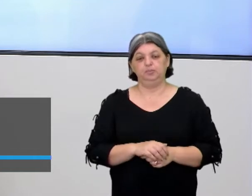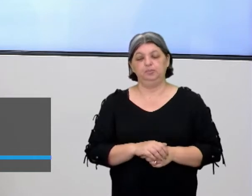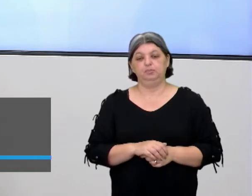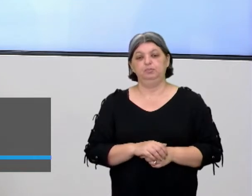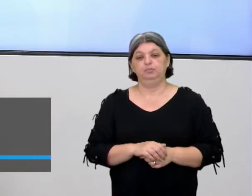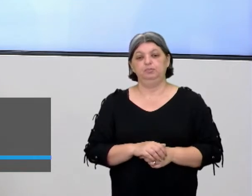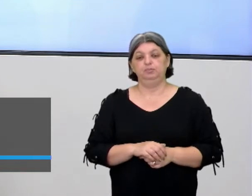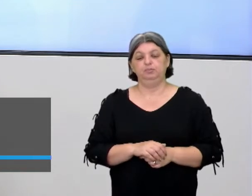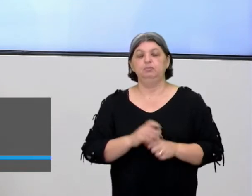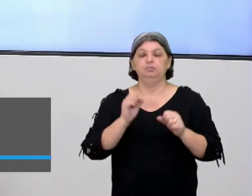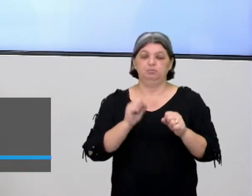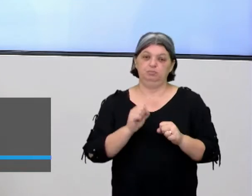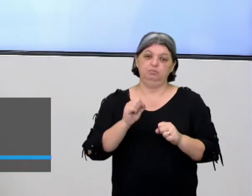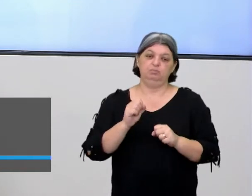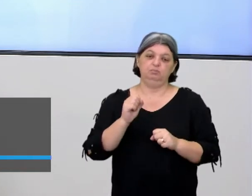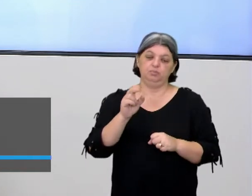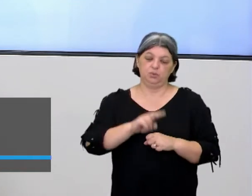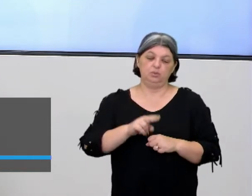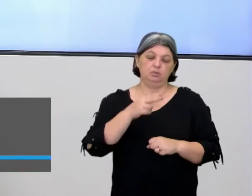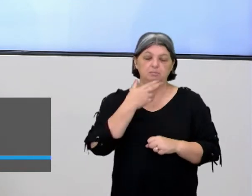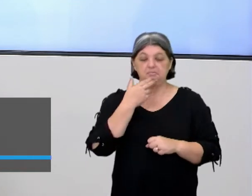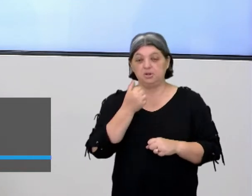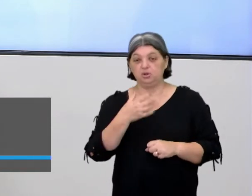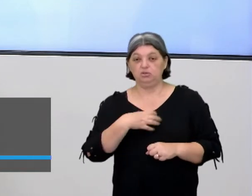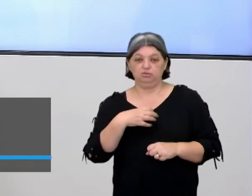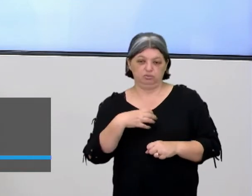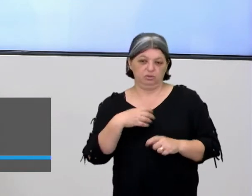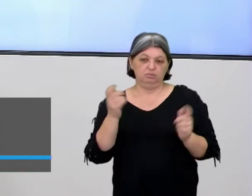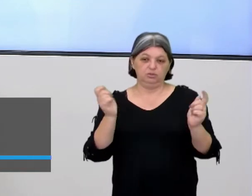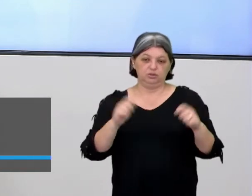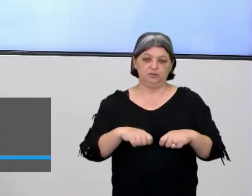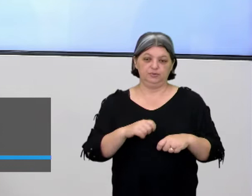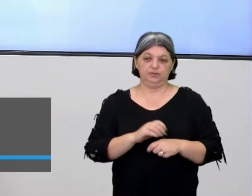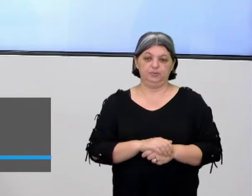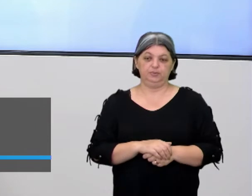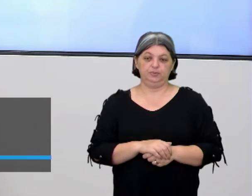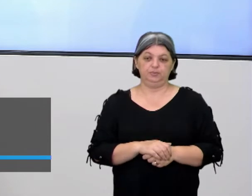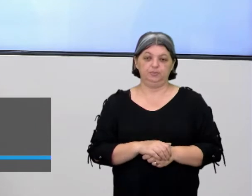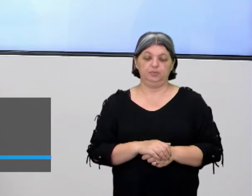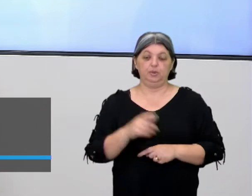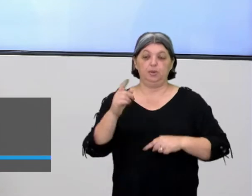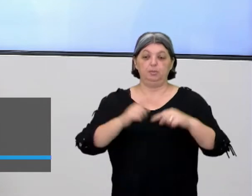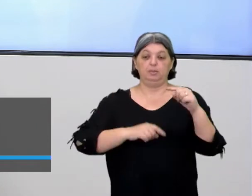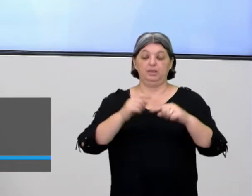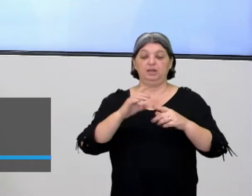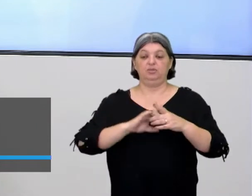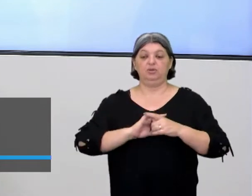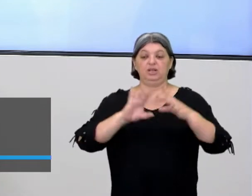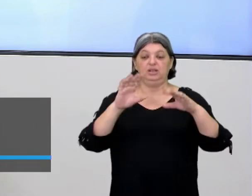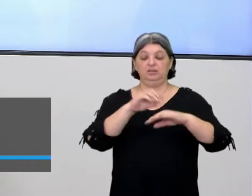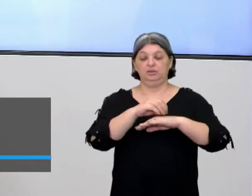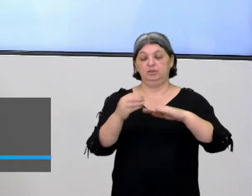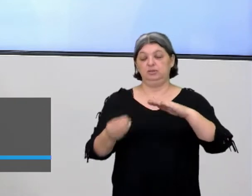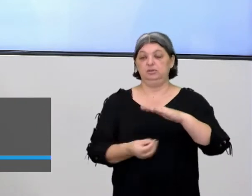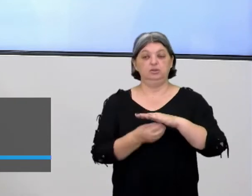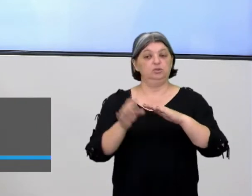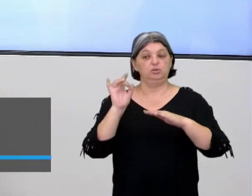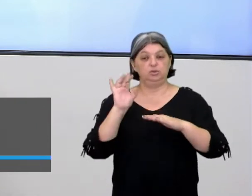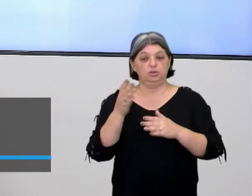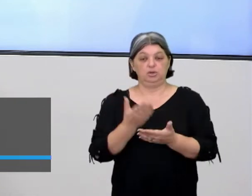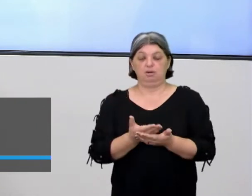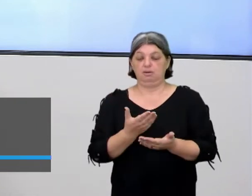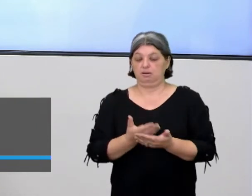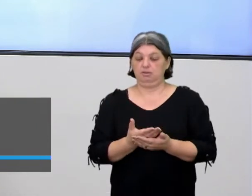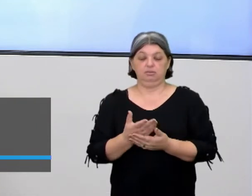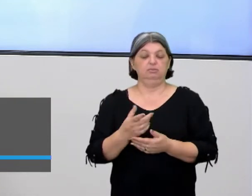e façam o melhor uso que acharem. O material fica disponível aí no repositório. Você não tem só a aula em vídeo